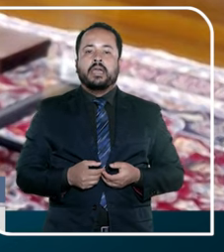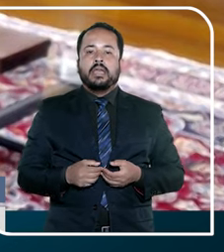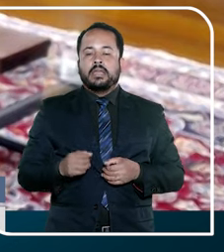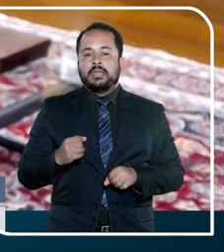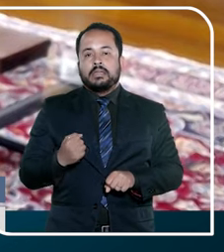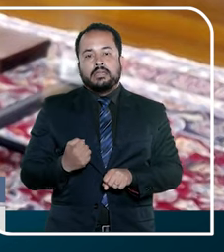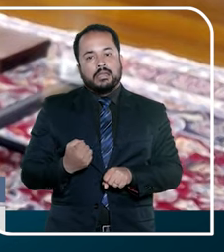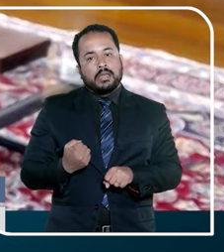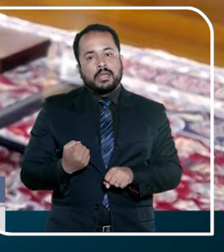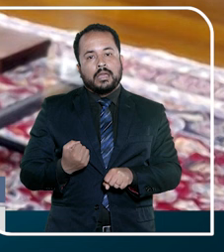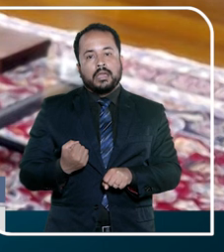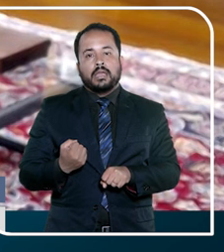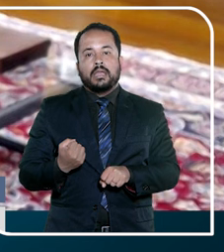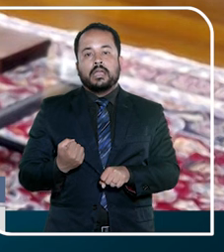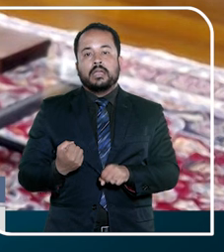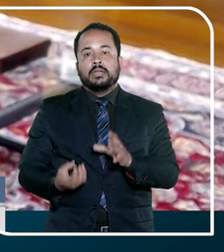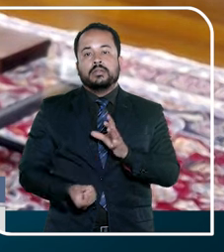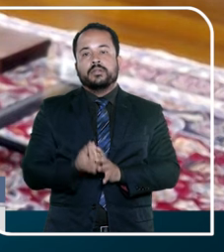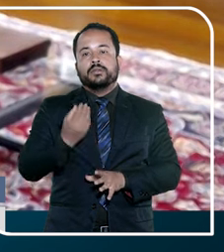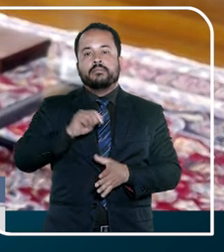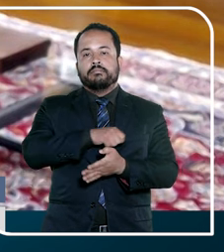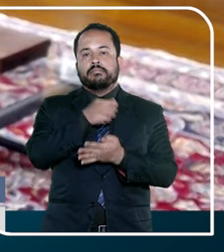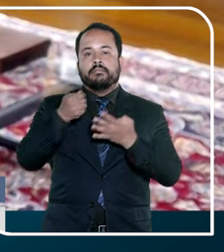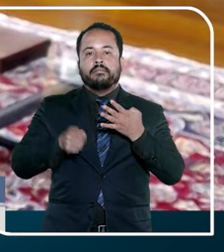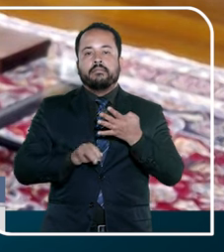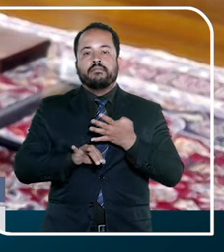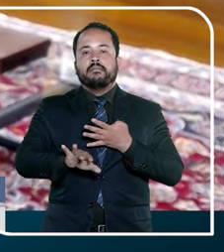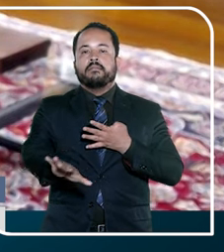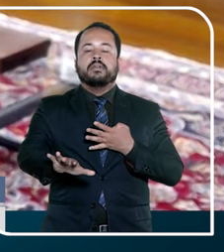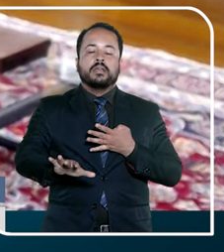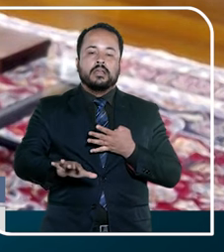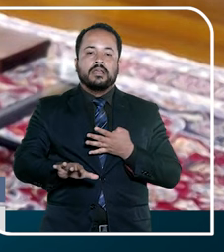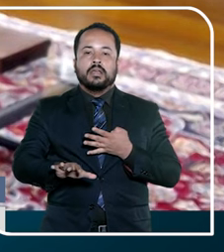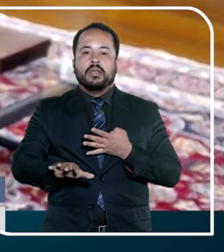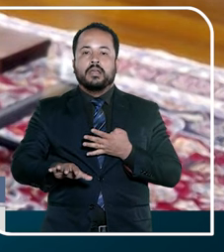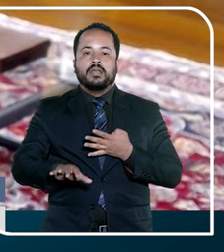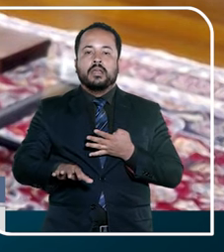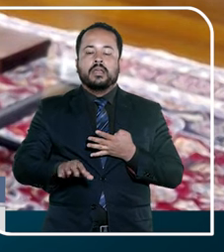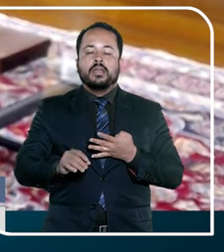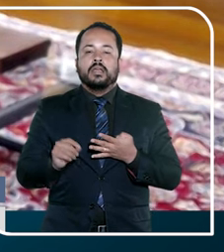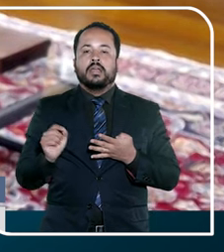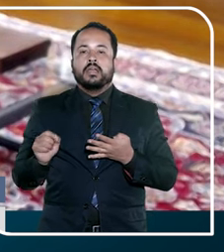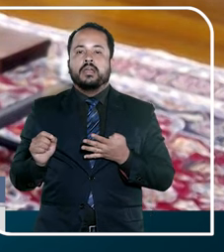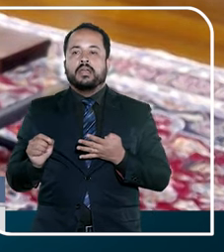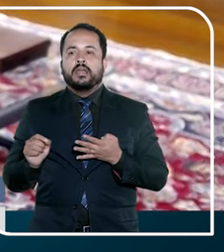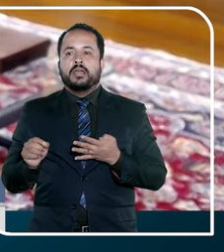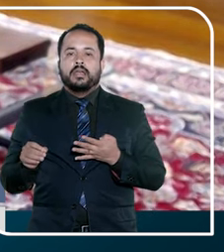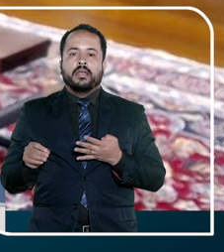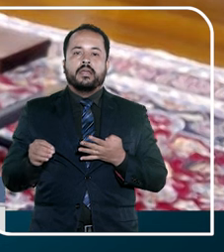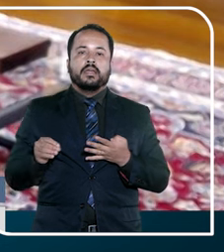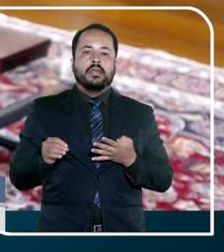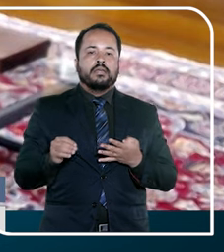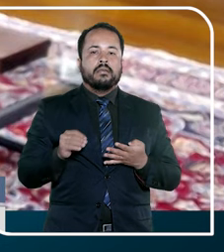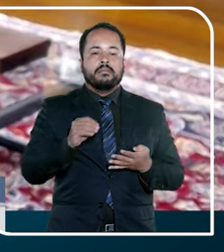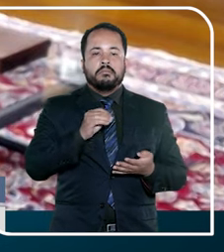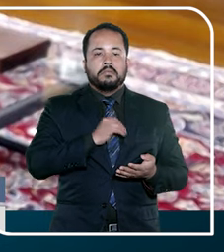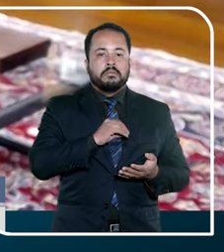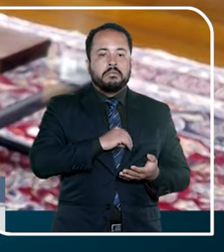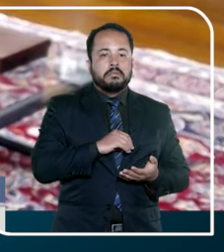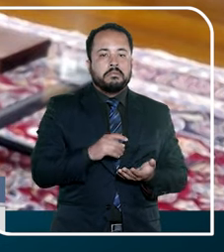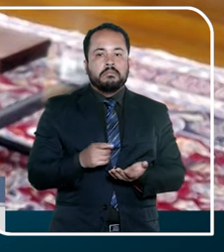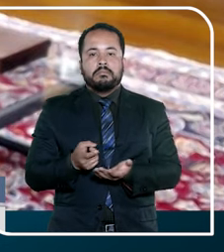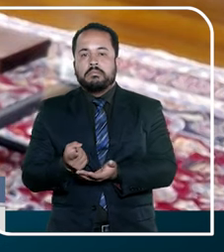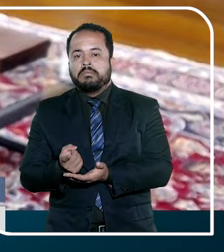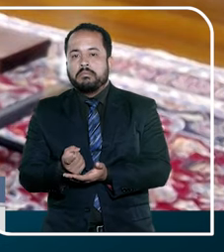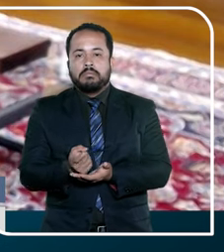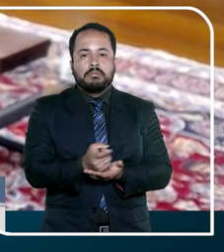se houver uma lesão ao erário pela por uma suação de tributos por uma lesão